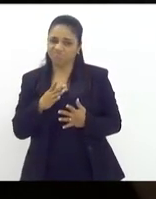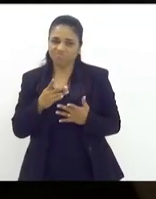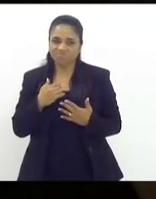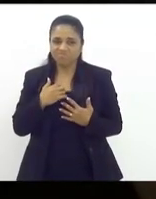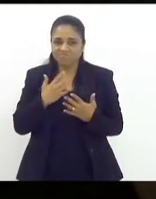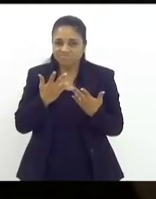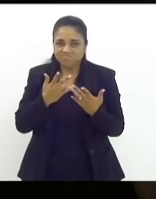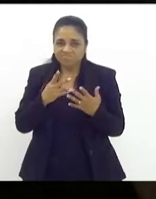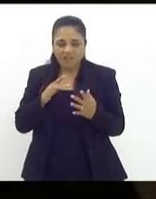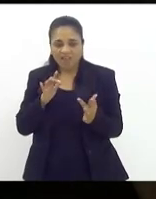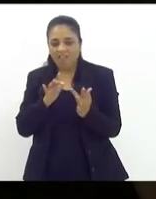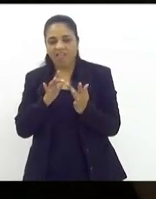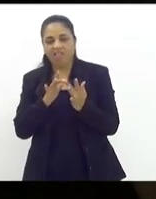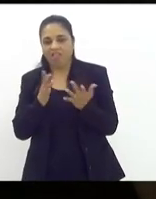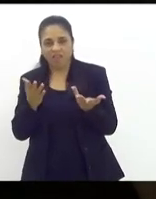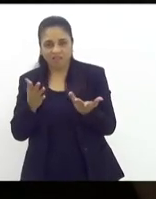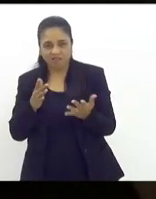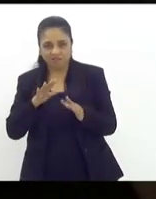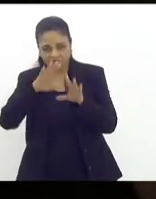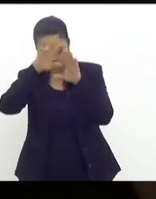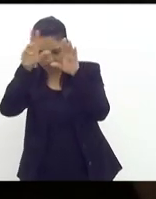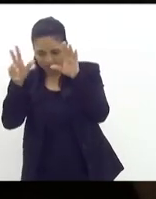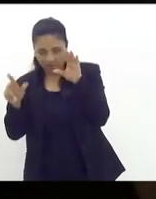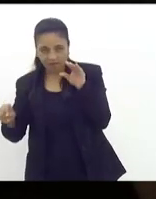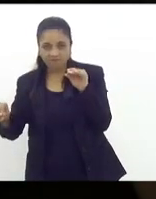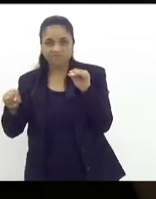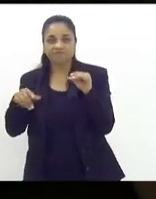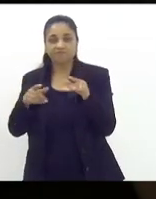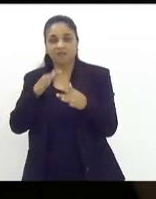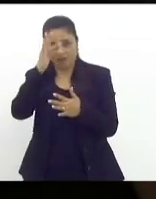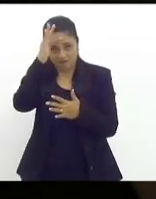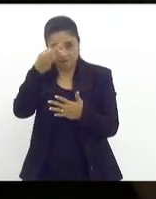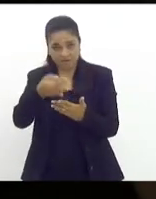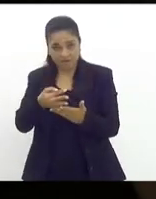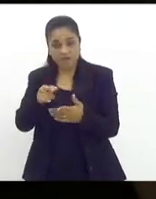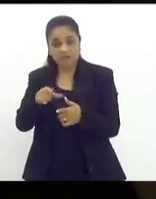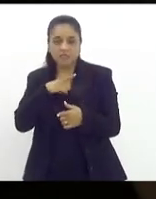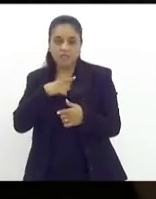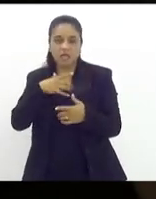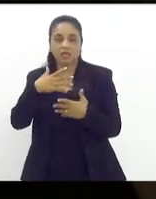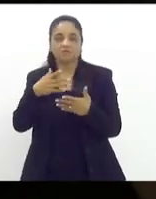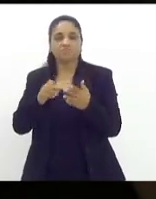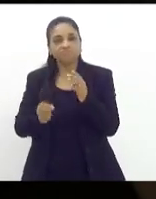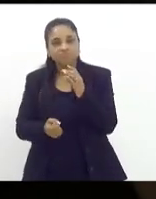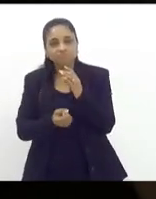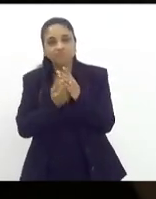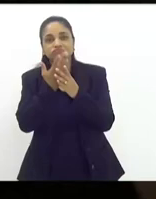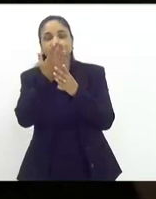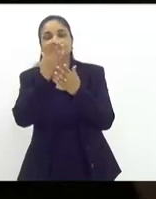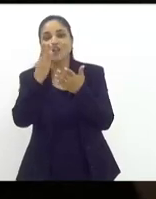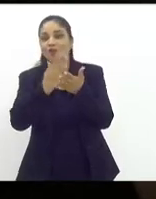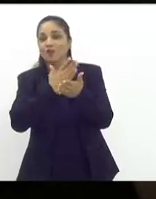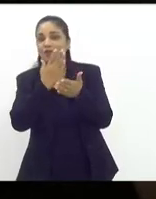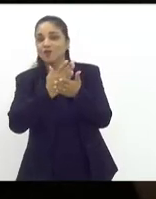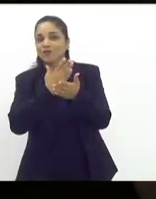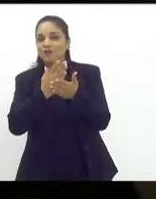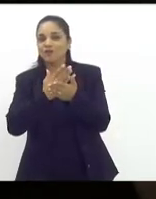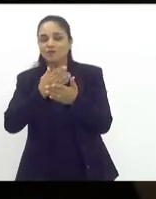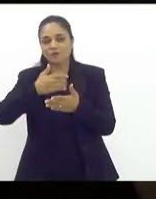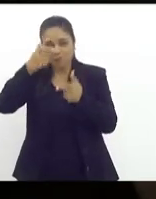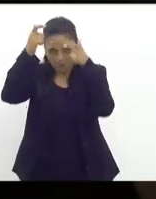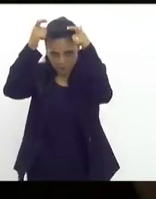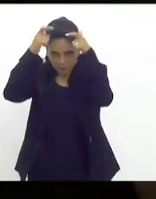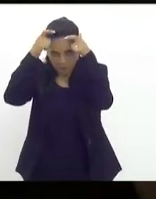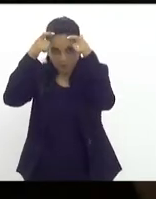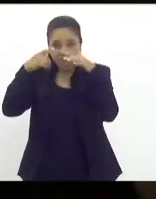também inspirou um livro chamado O Pequeno Príncipe, que todos também já leram. Salve o Baobá. Eu